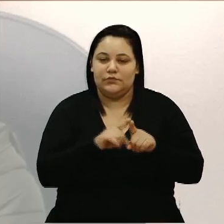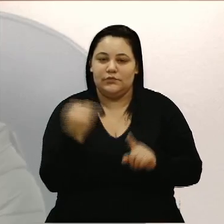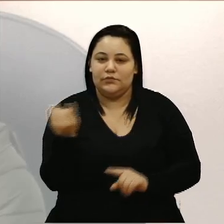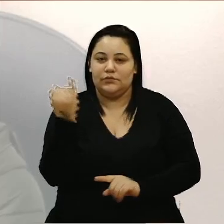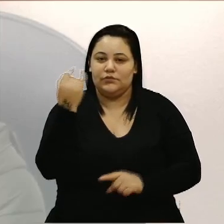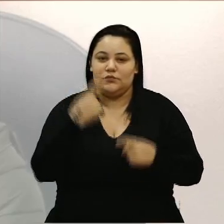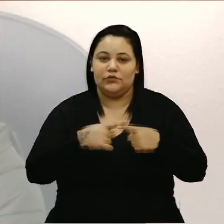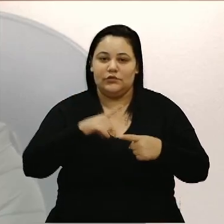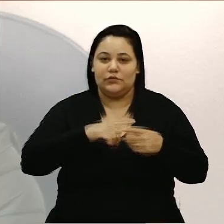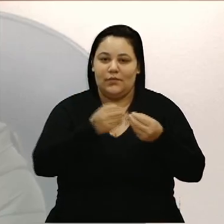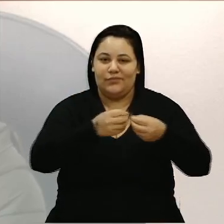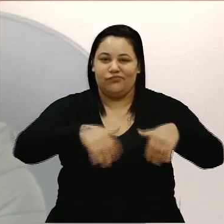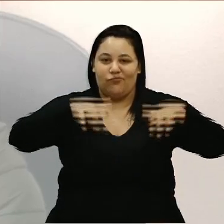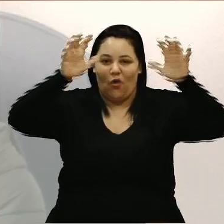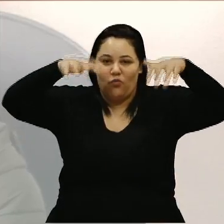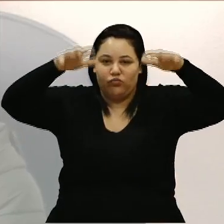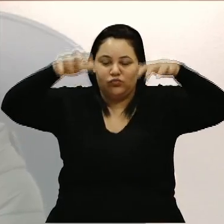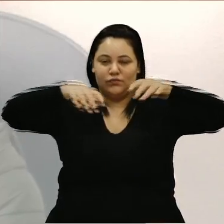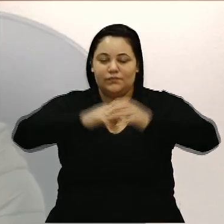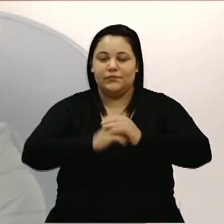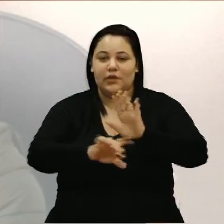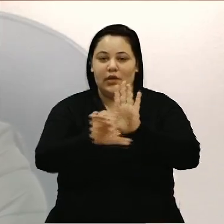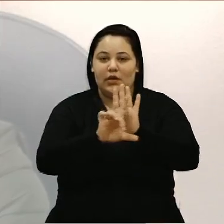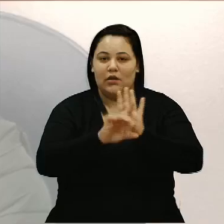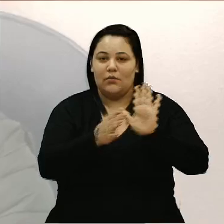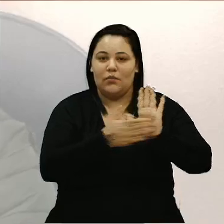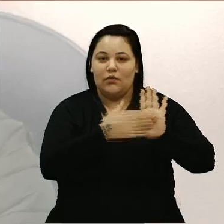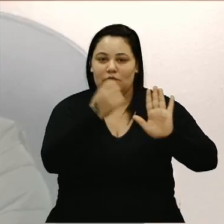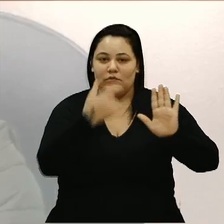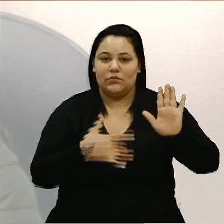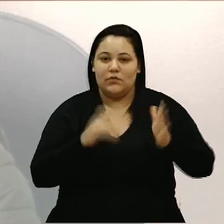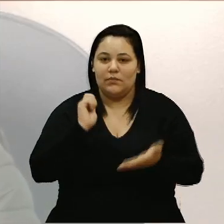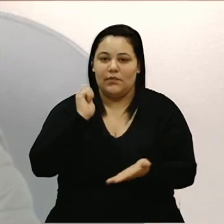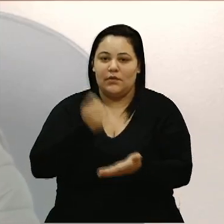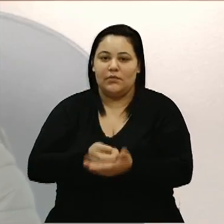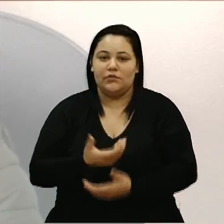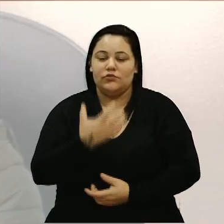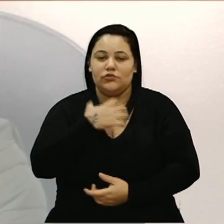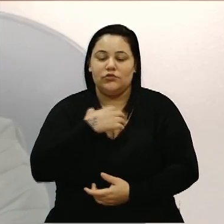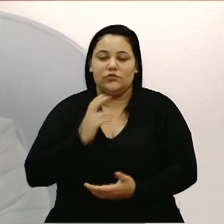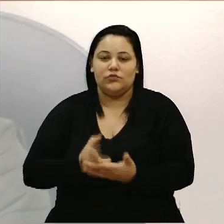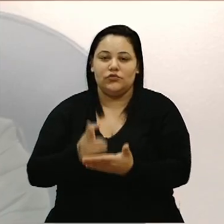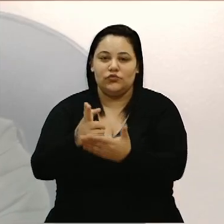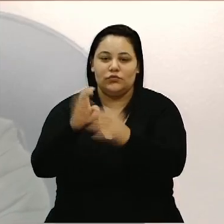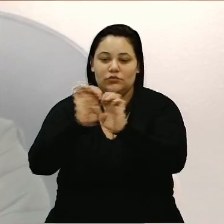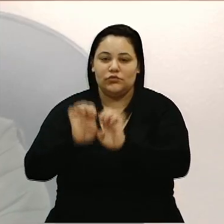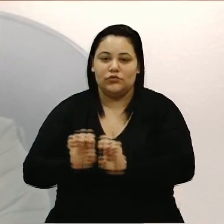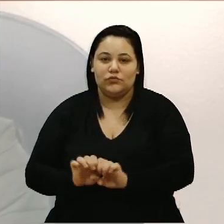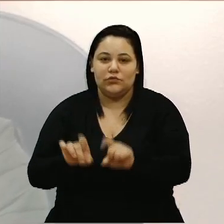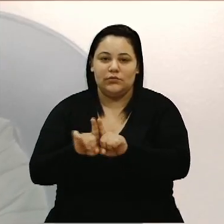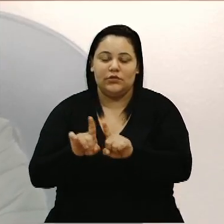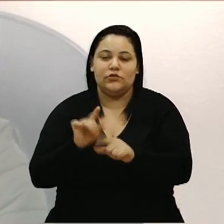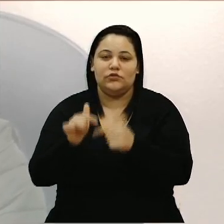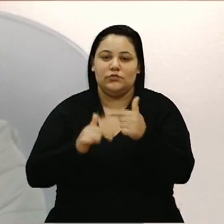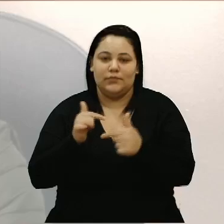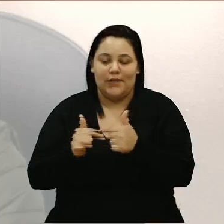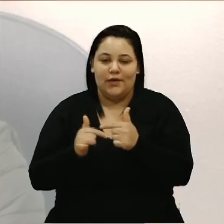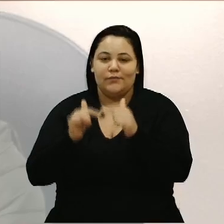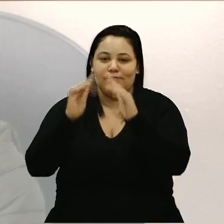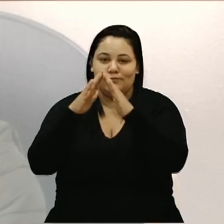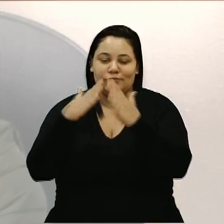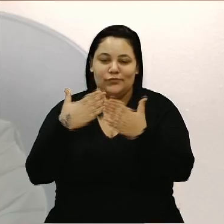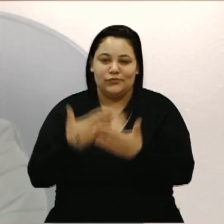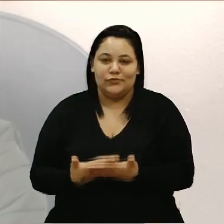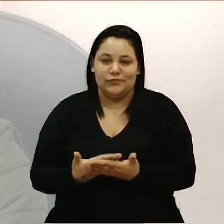intensas chuvas na região. A legislação proposta justifica os pagamentos como uma maneira de manter a infraestrutura de transporte escolar, garantindo que as